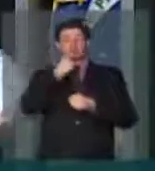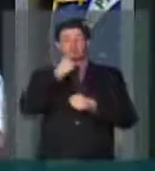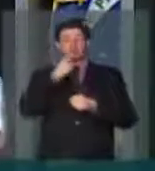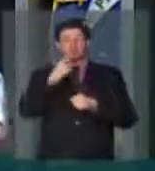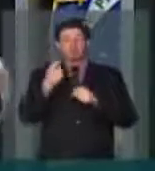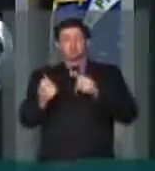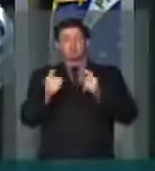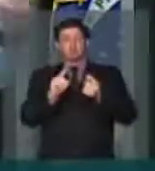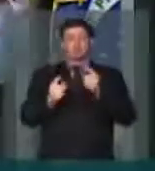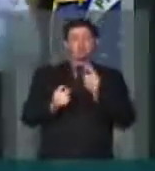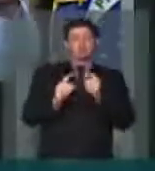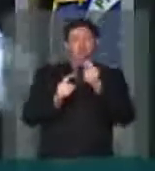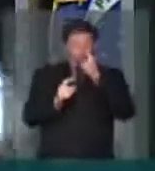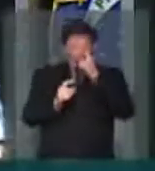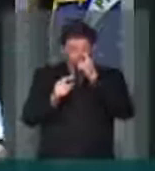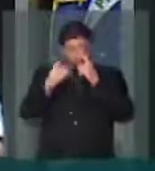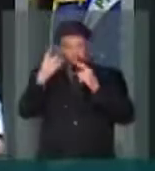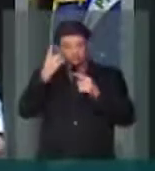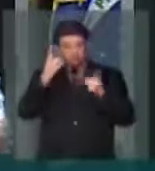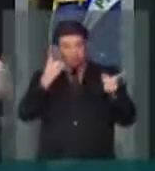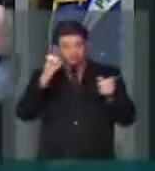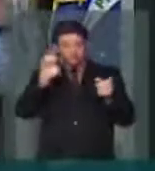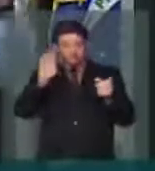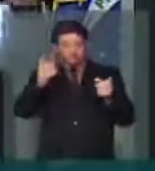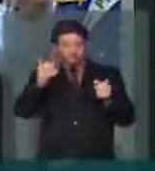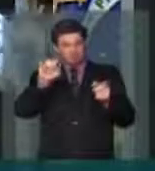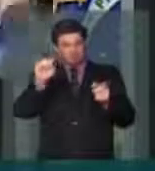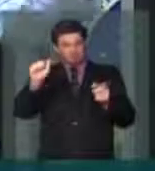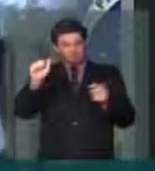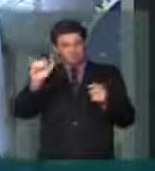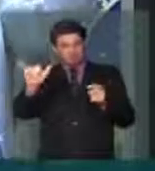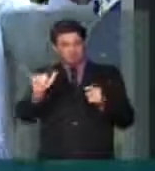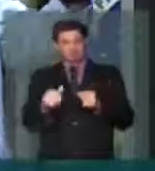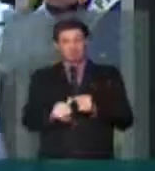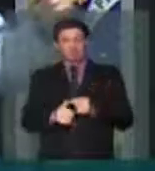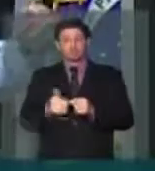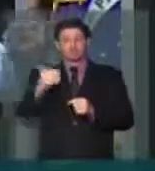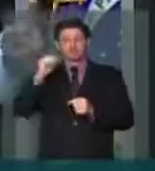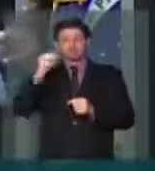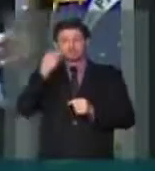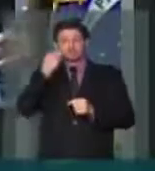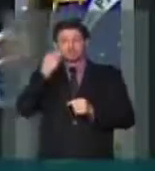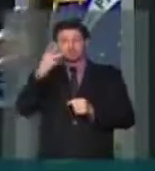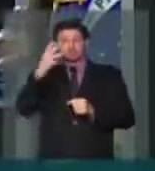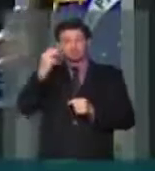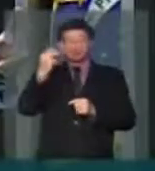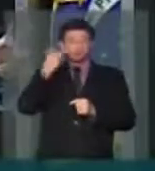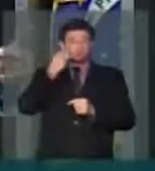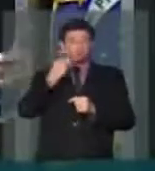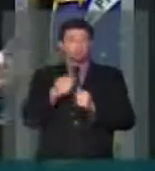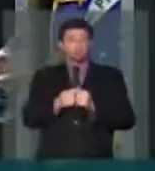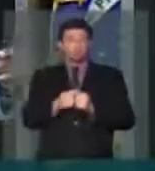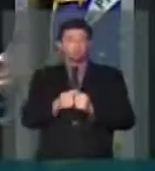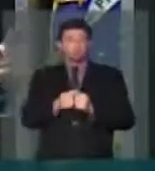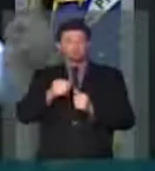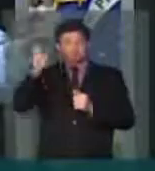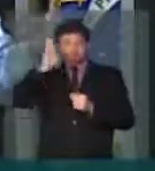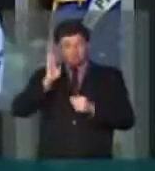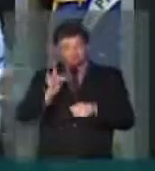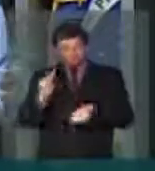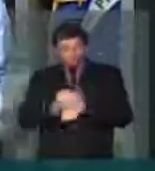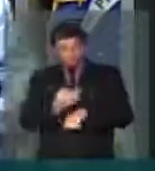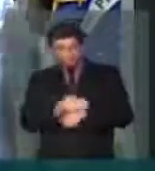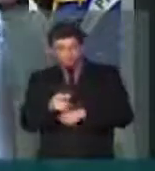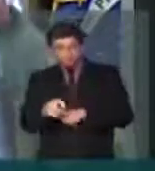variável, deputado Ibaçaí, de 10 bilhões a 30 bilhões. O Brasil não